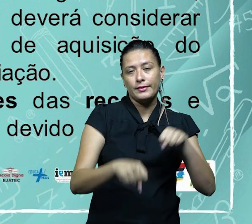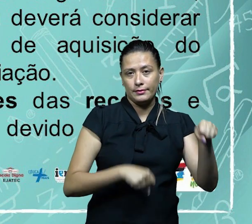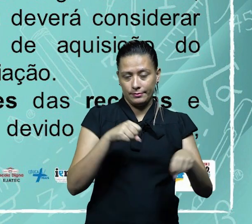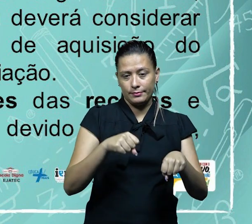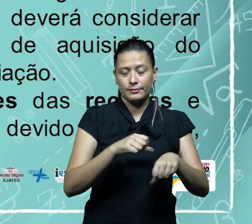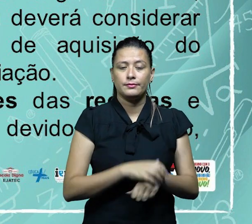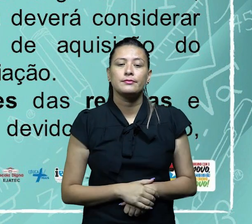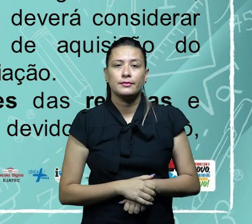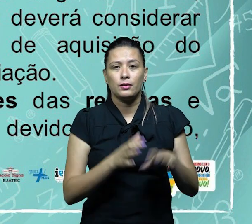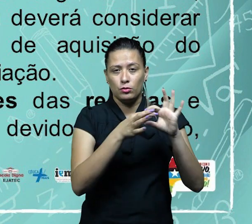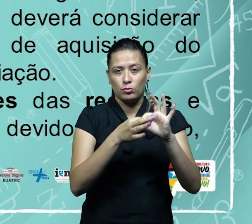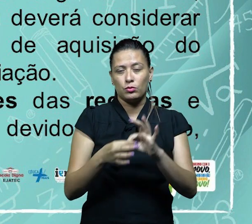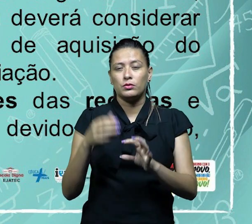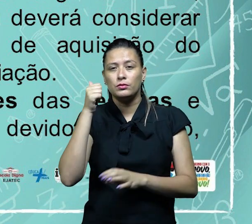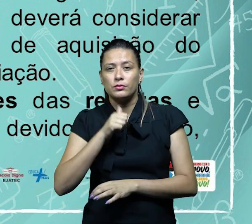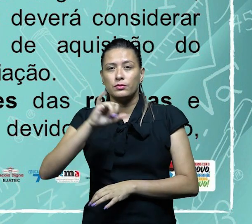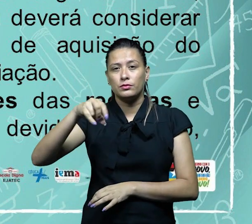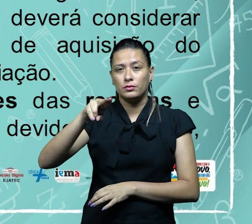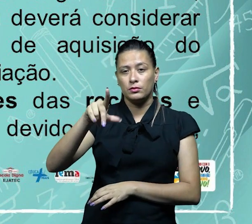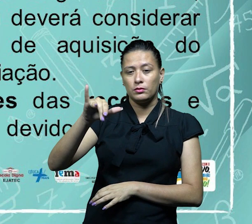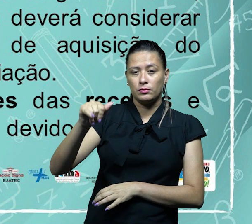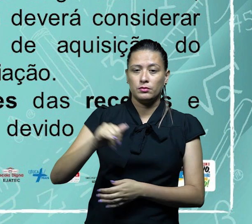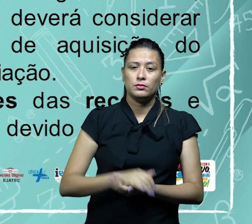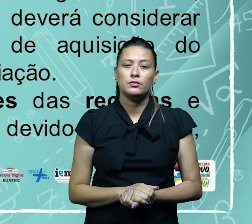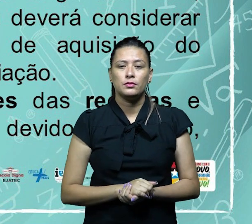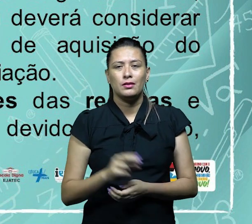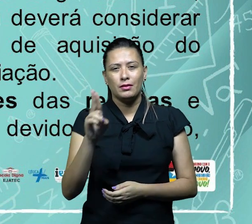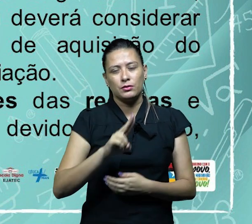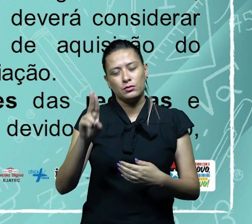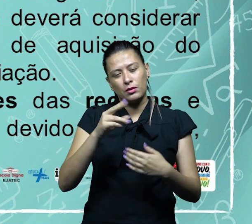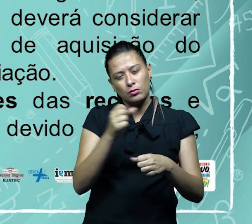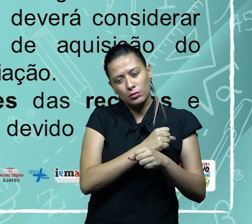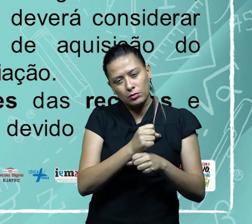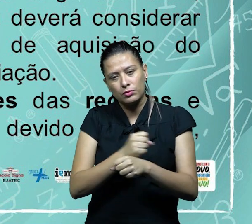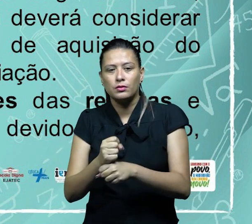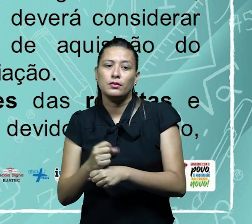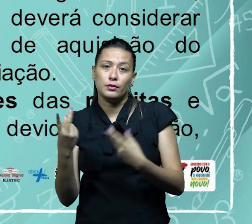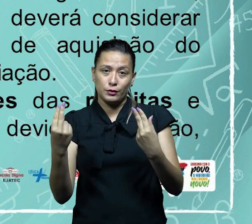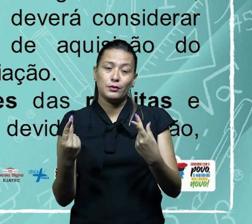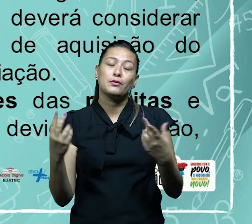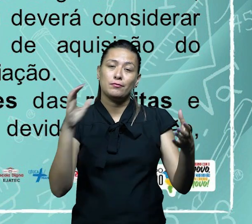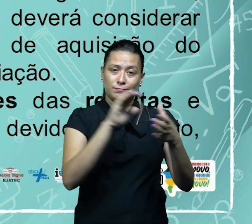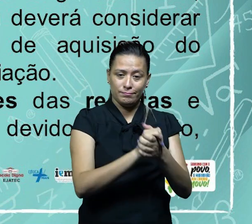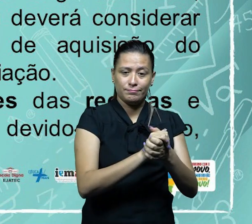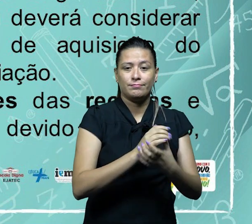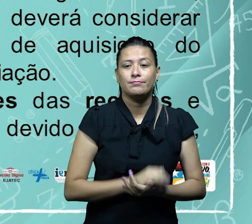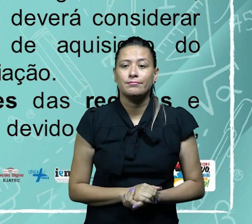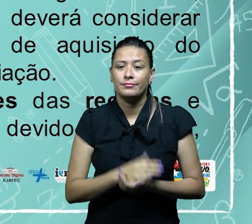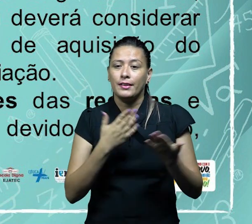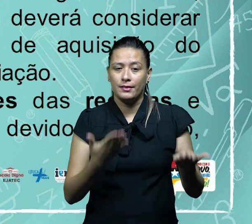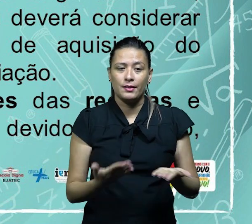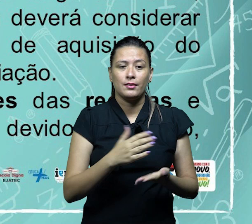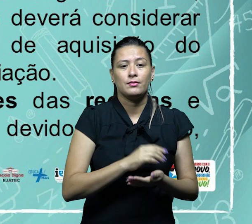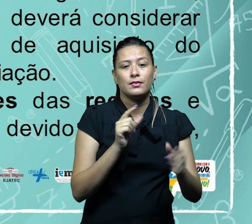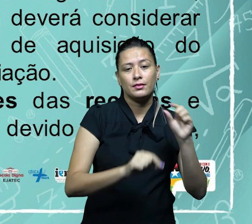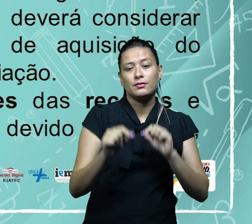contas, dividindo o valor da aquisição do equipamento, ou seja, ou da bicicleta ou do casamento, pelo número de anos